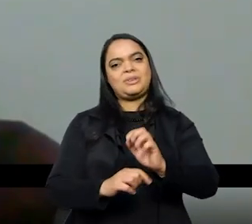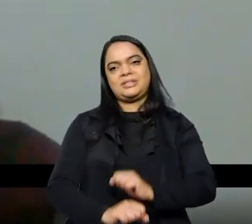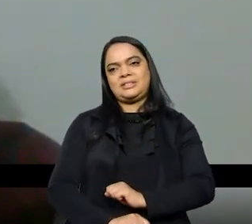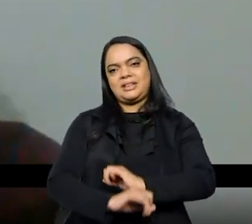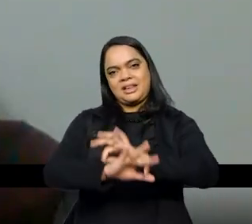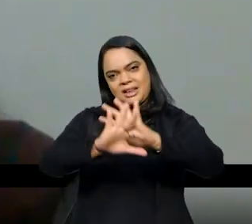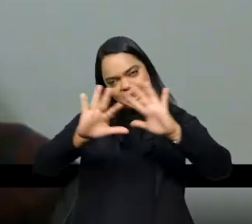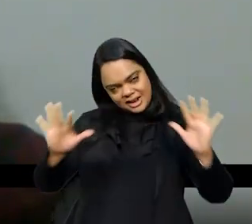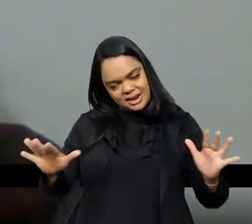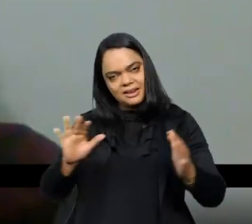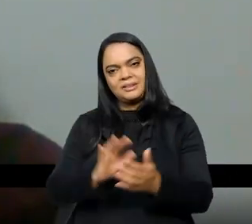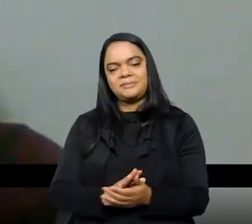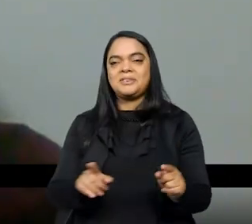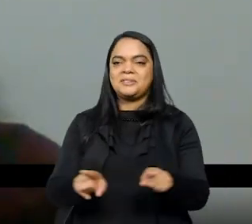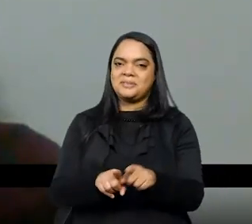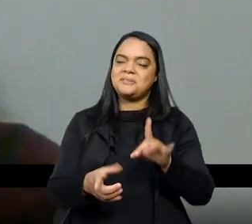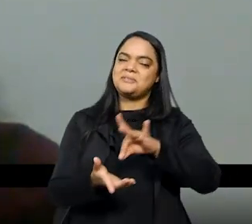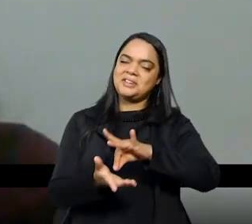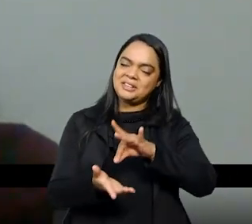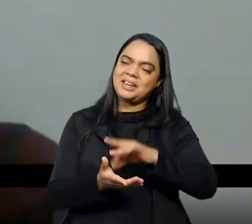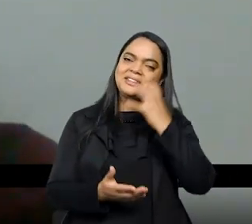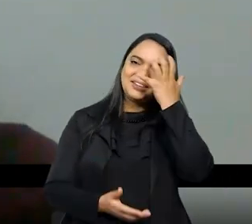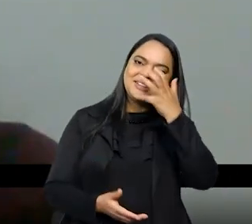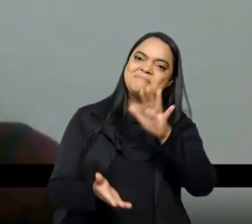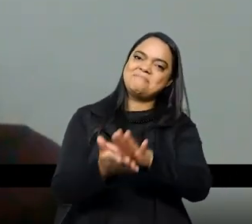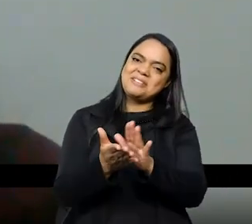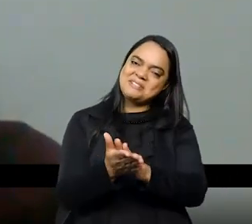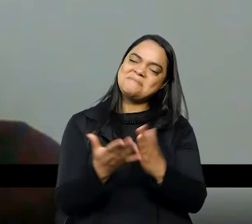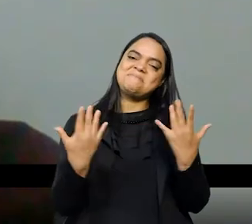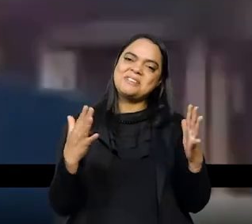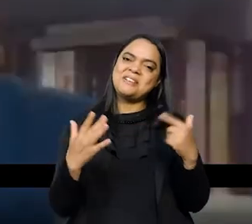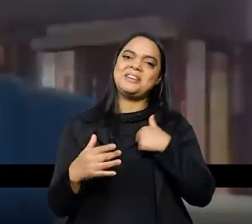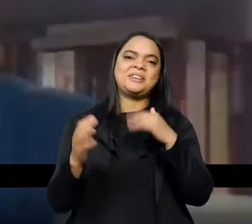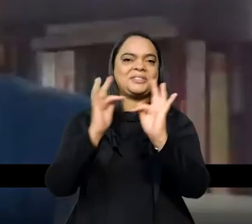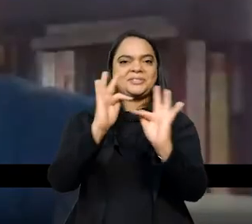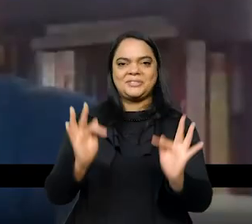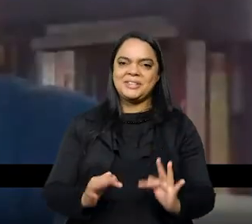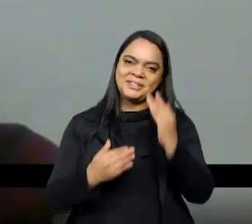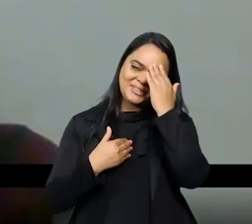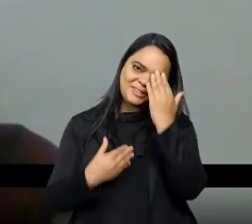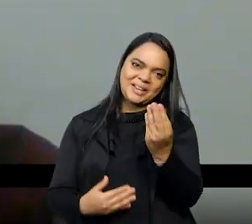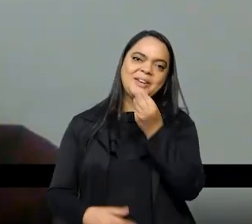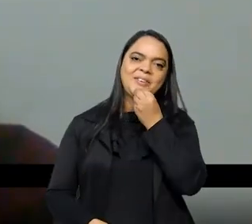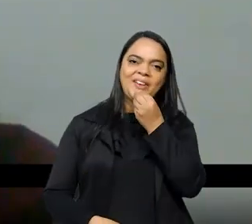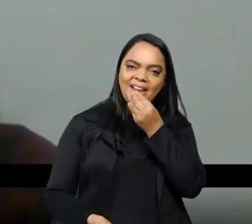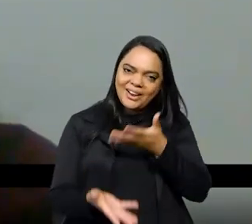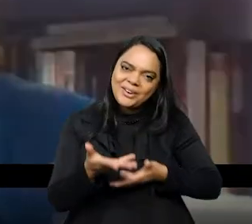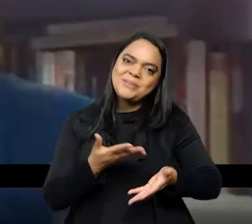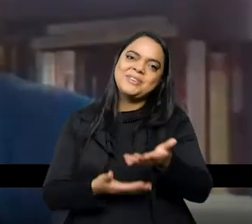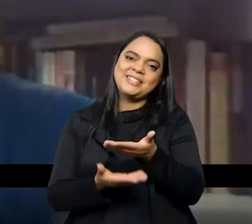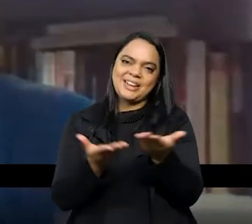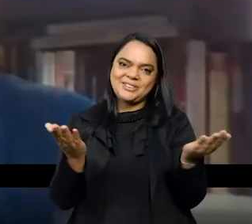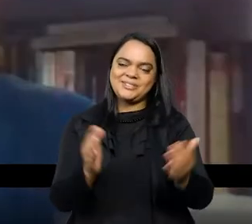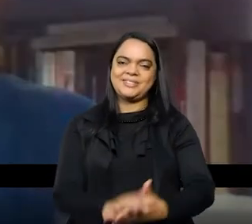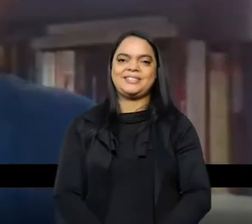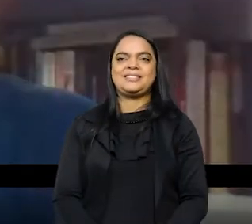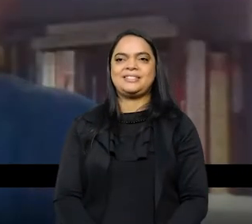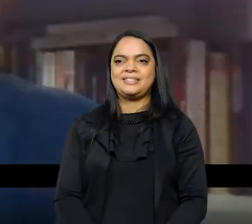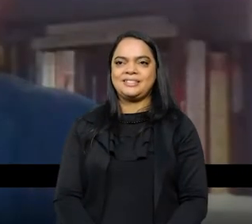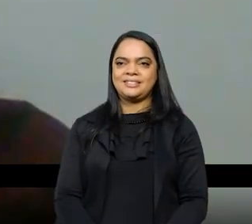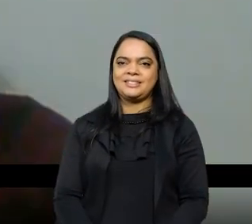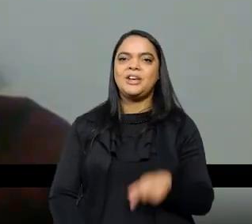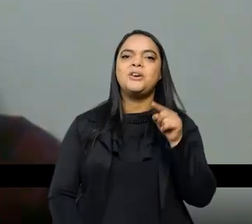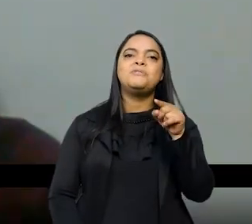nos encanta. Parabéns, eu estou muito feliz aqui de ter tido a oportunidade, Cristina, de compartilhar esse momento com vocês. Você é de onde, Cristina?